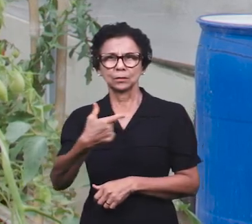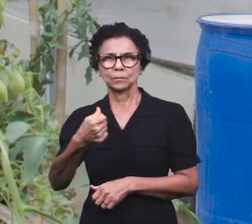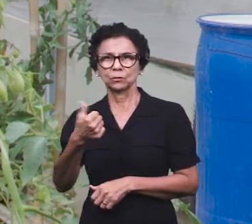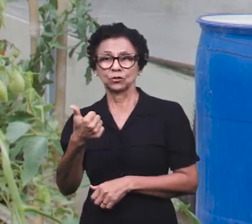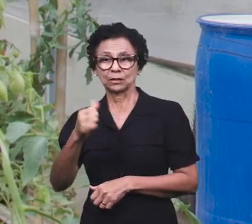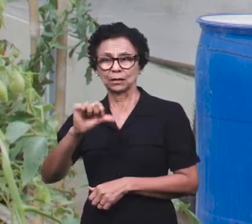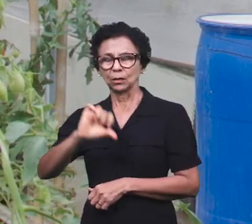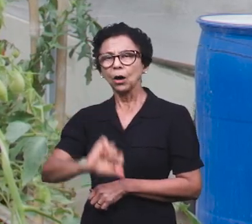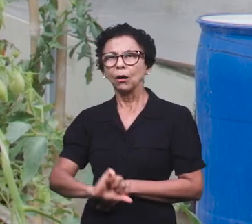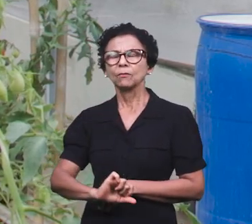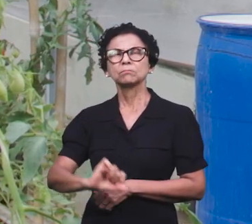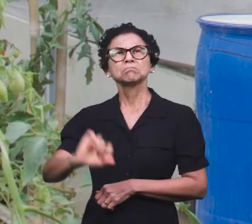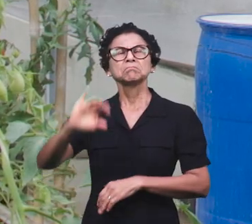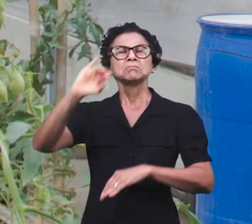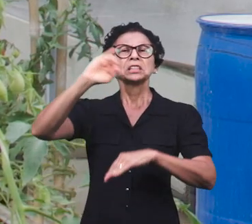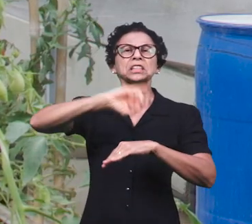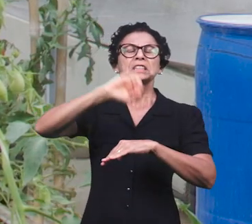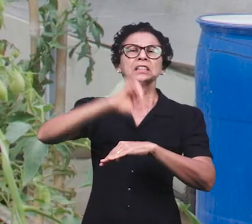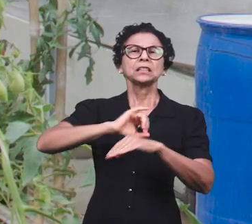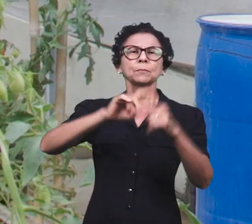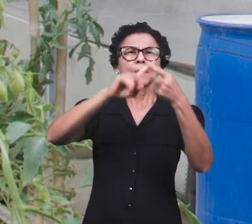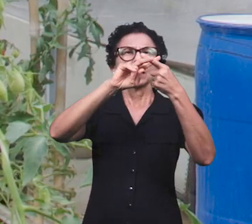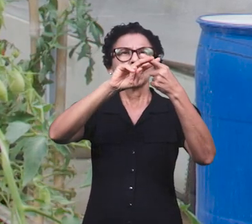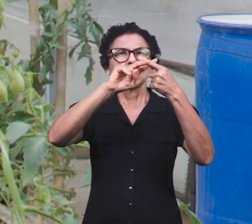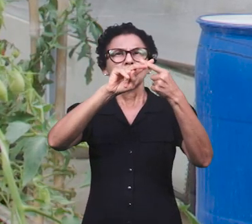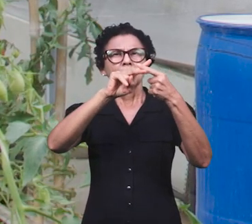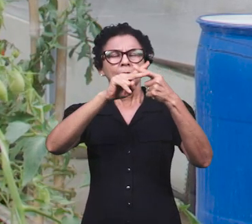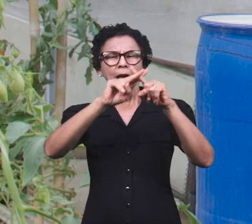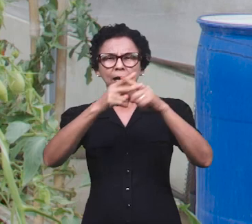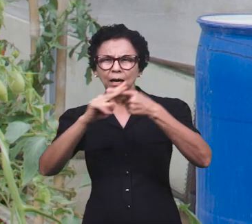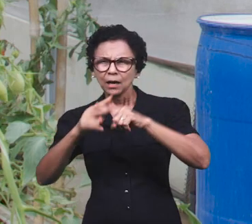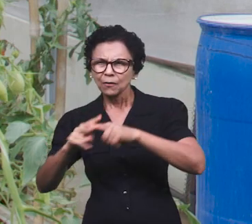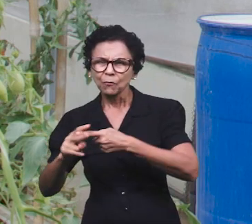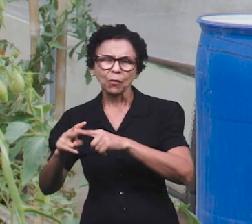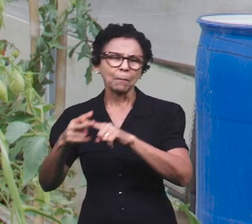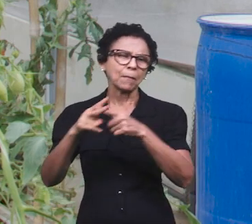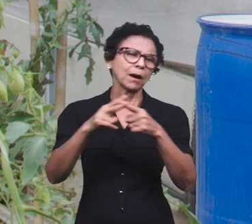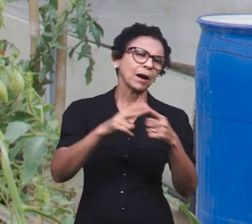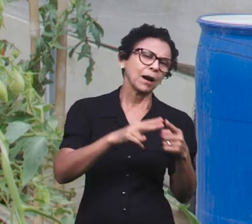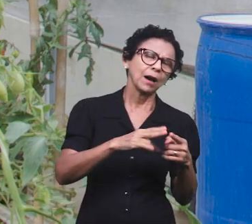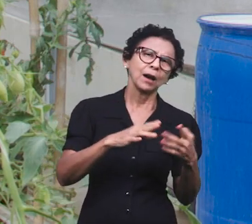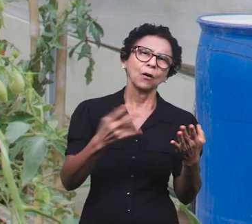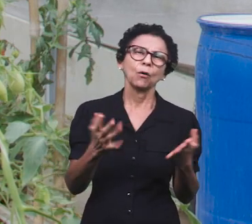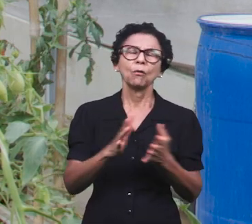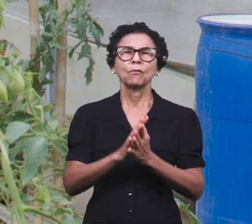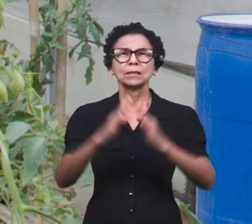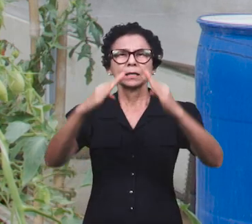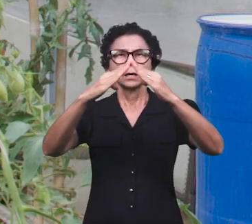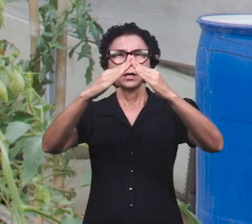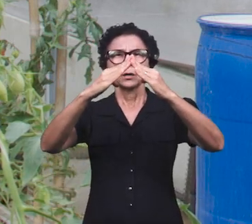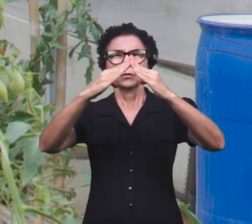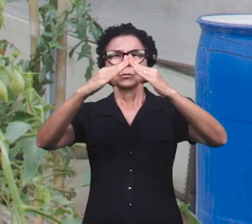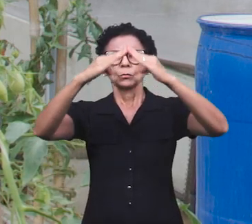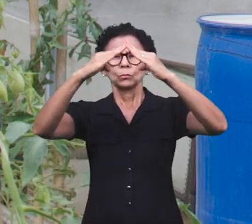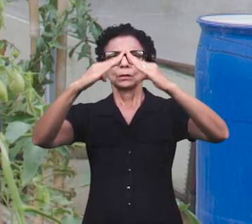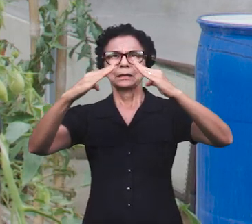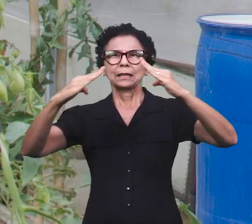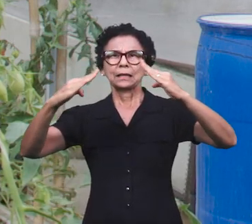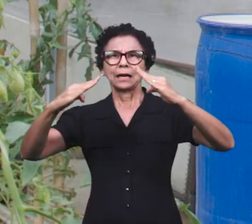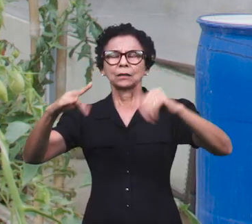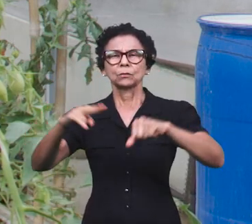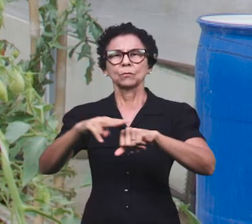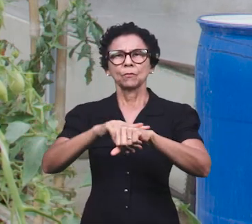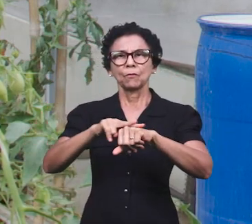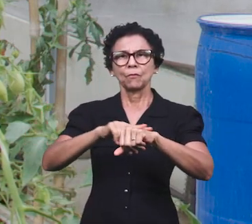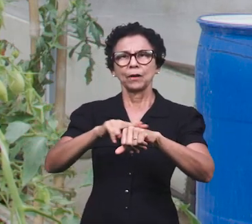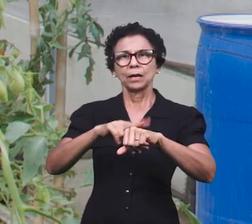um terraço, e a gente tentou dar vida a isso, né? Ou fazer um telhado verde, ou algo que gerasse uma renda, que veio a